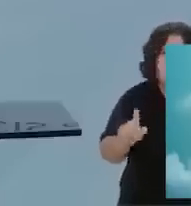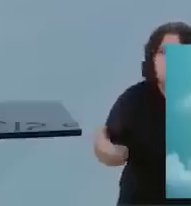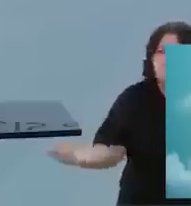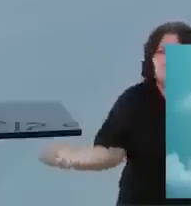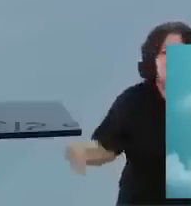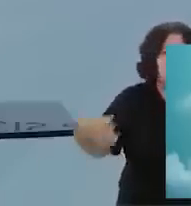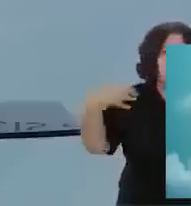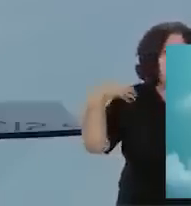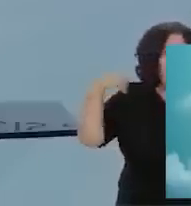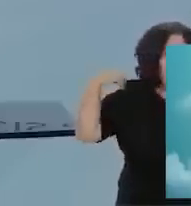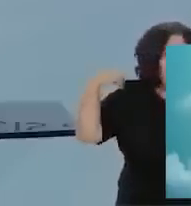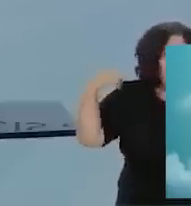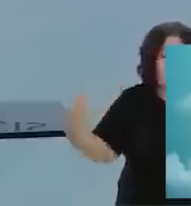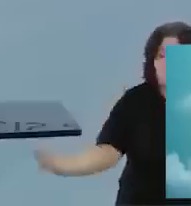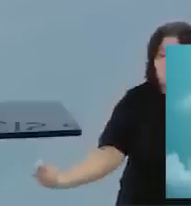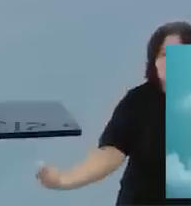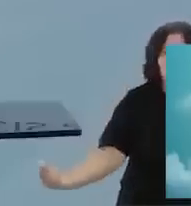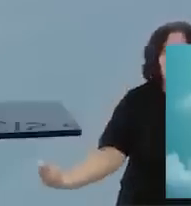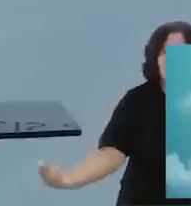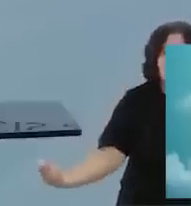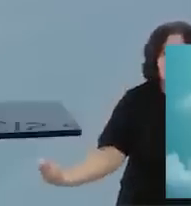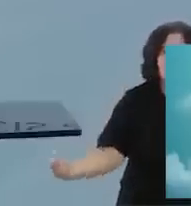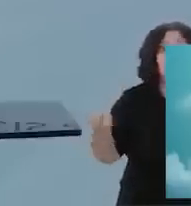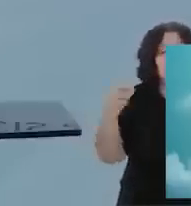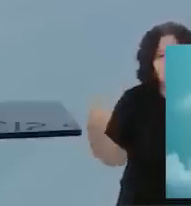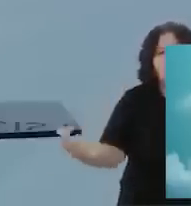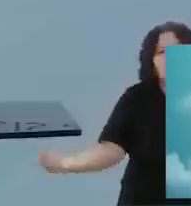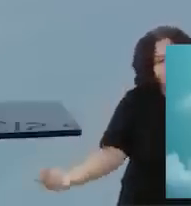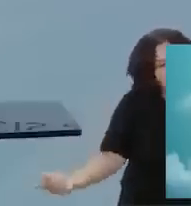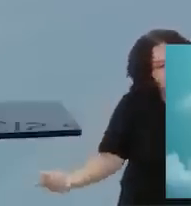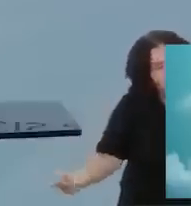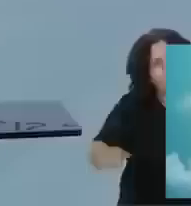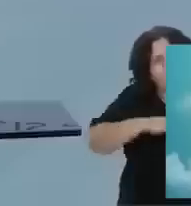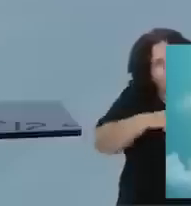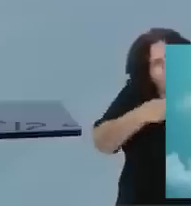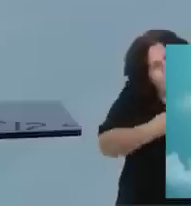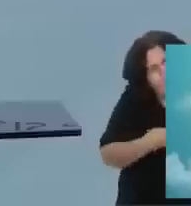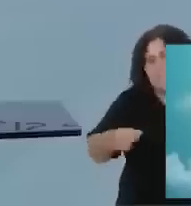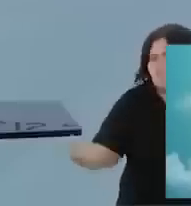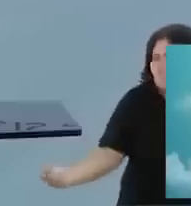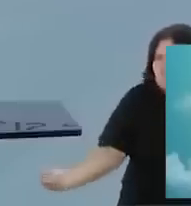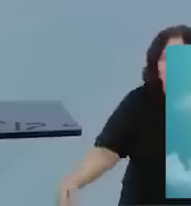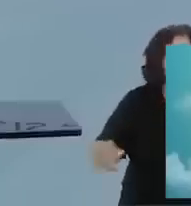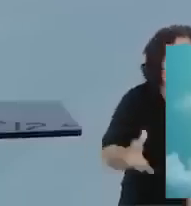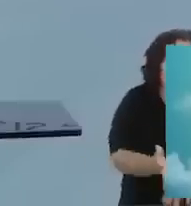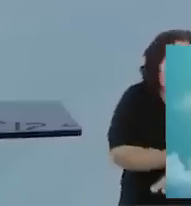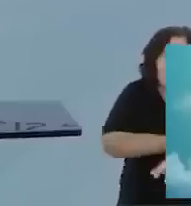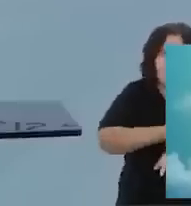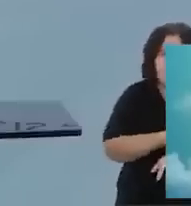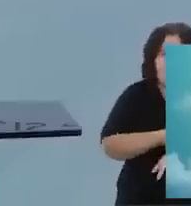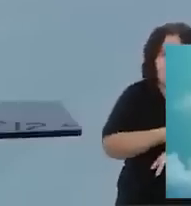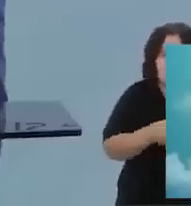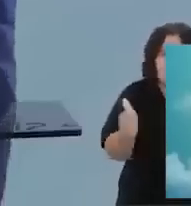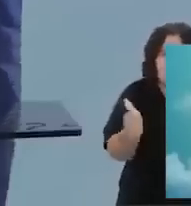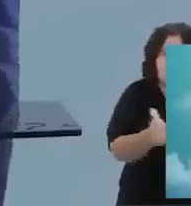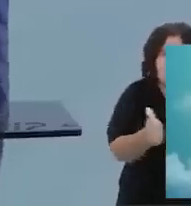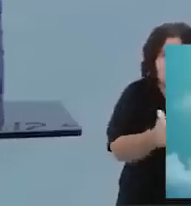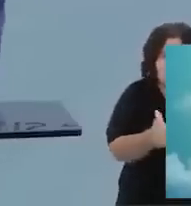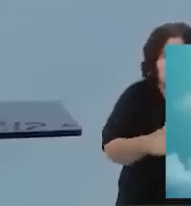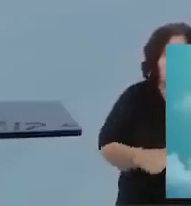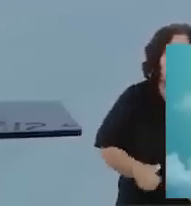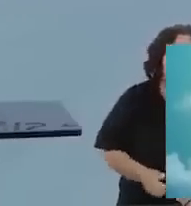somos membros do mesmo corpo, isso que é a igreja. Mas há uma segunda colocação, confira comigo aí capítulo